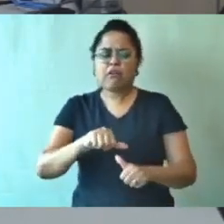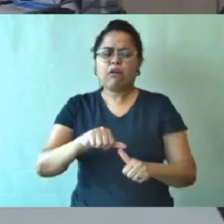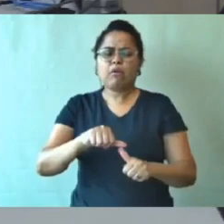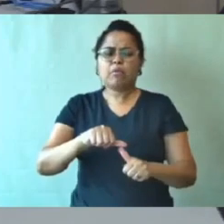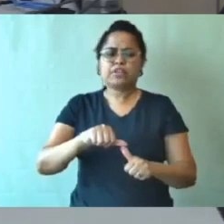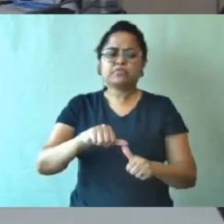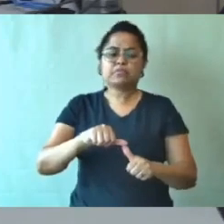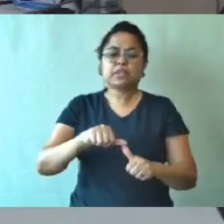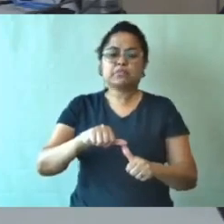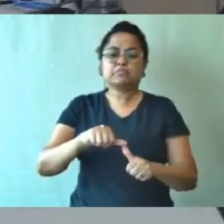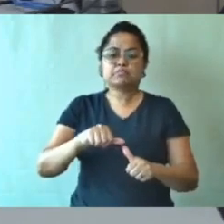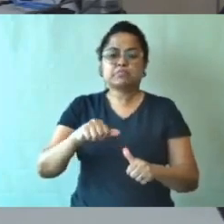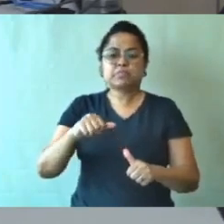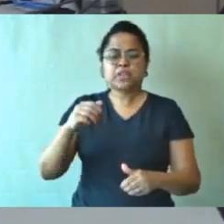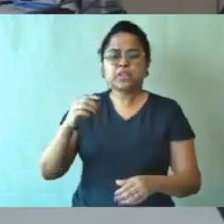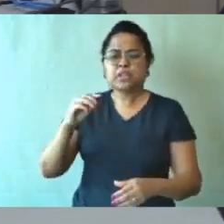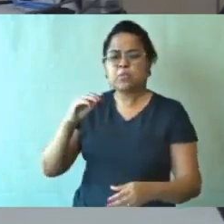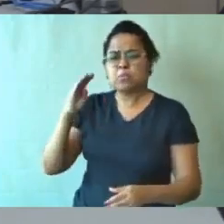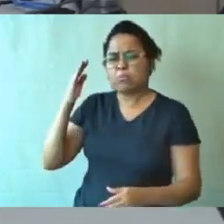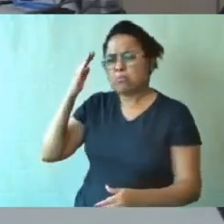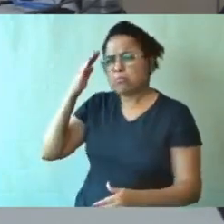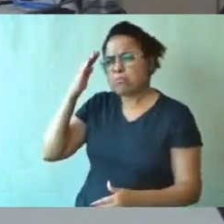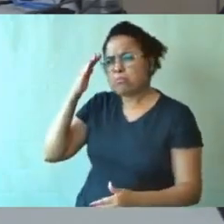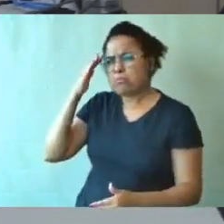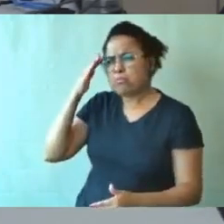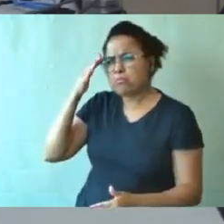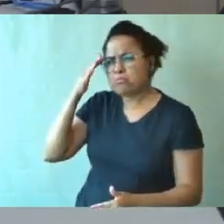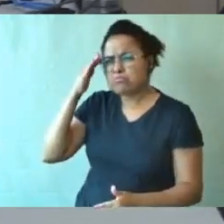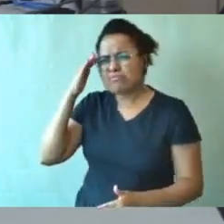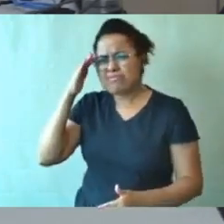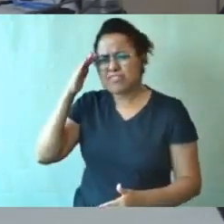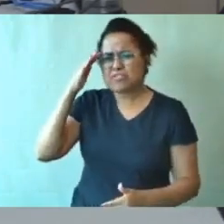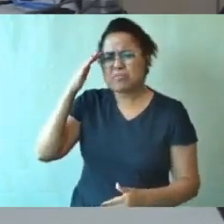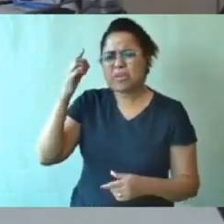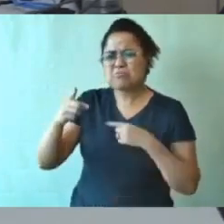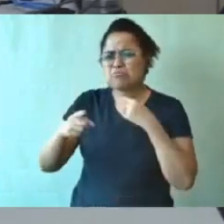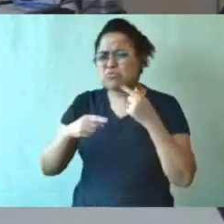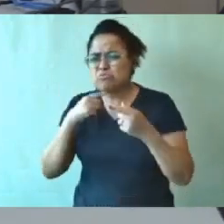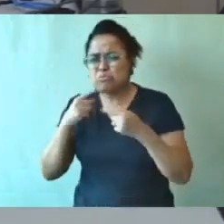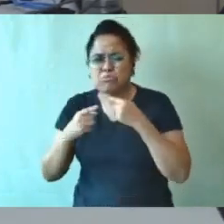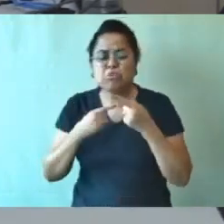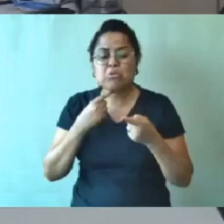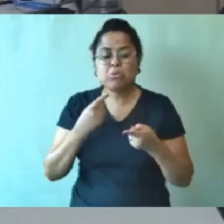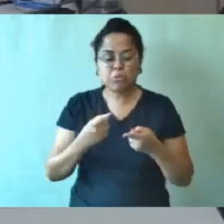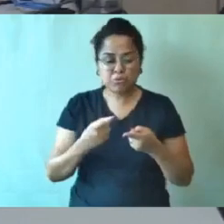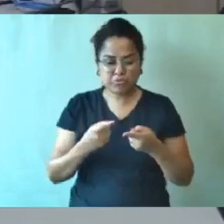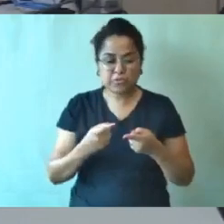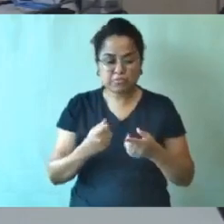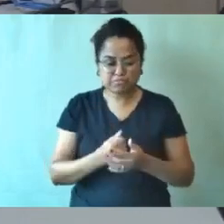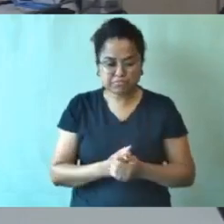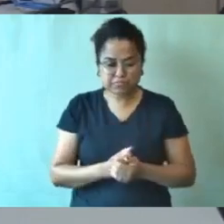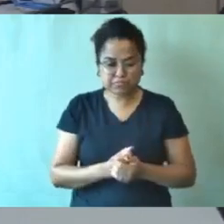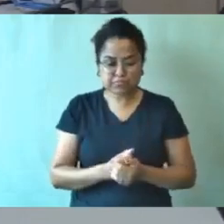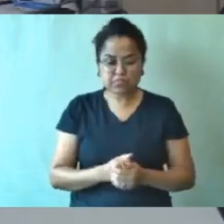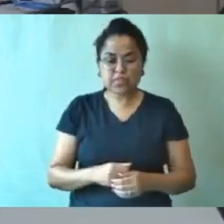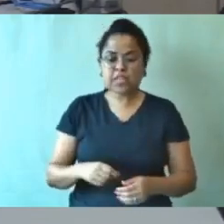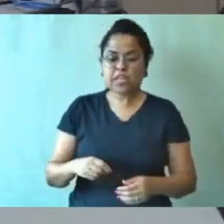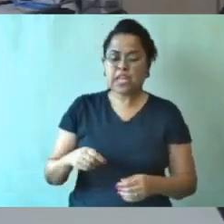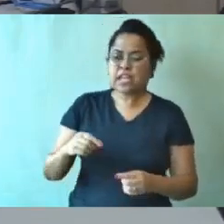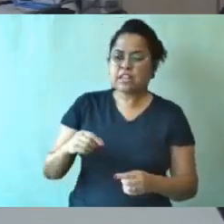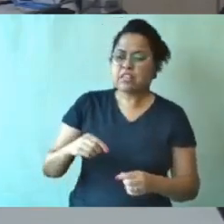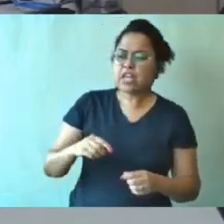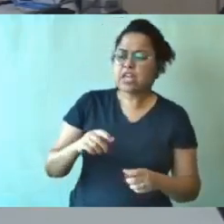dá, obviamente, muito campo de questionamento, porque no final, na ponta, você tem um cliente que está